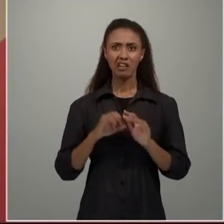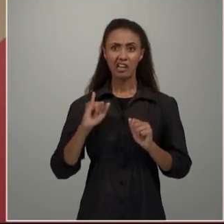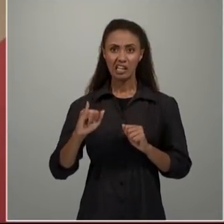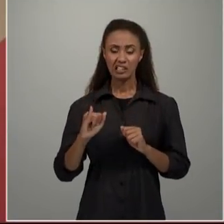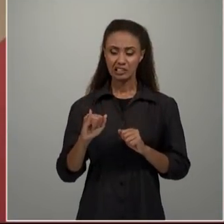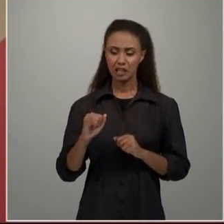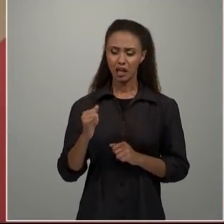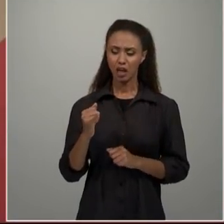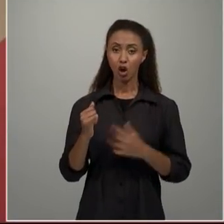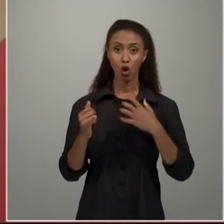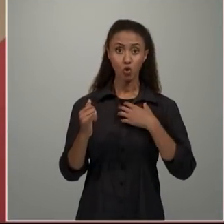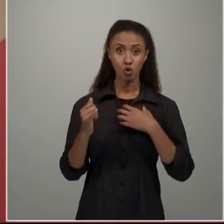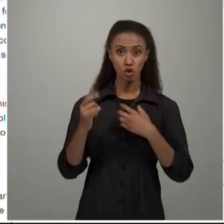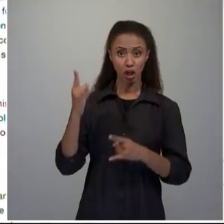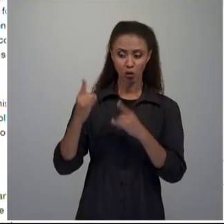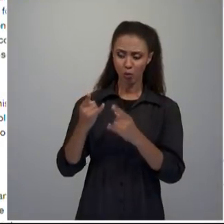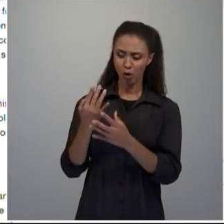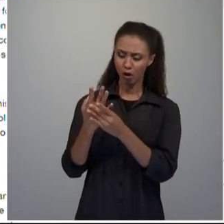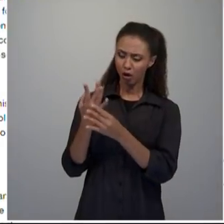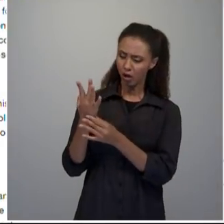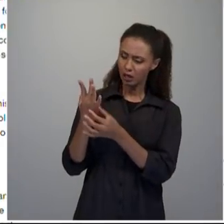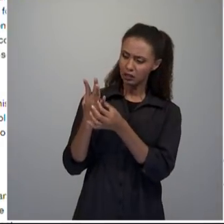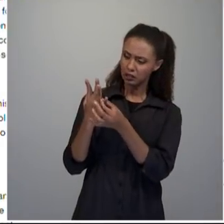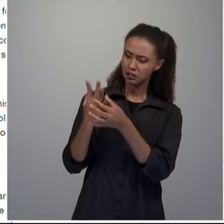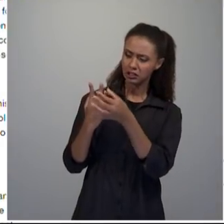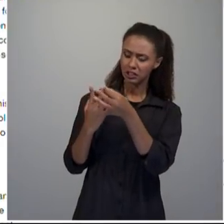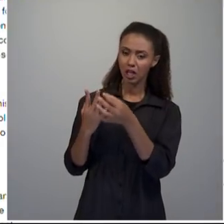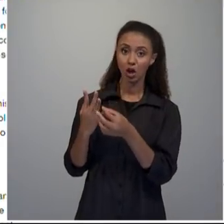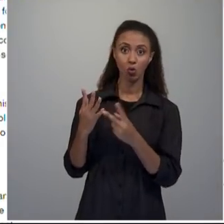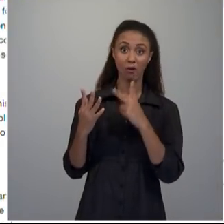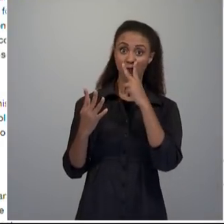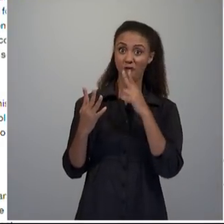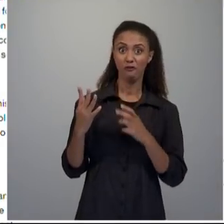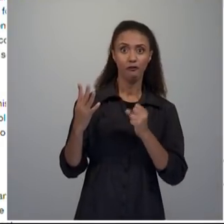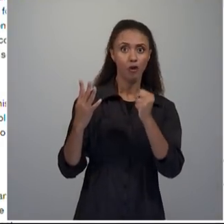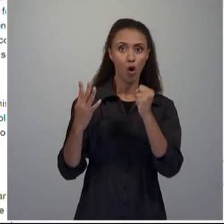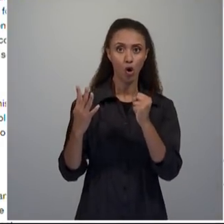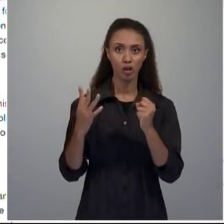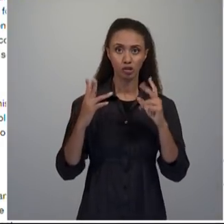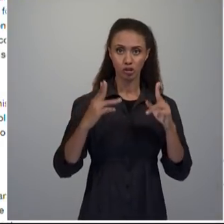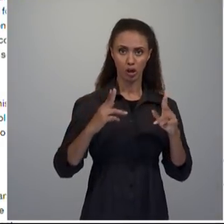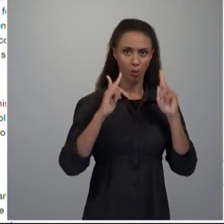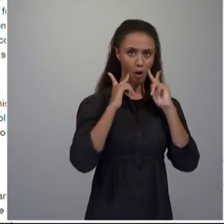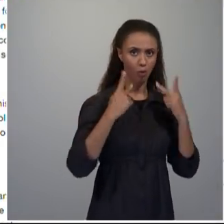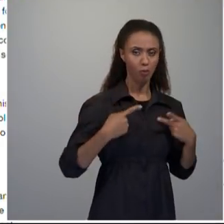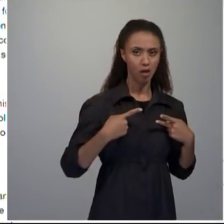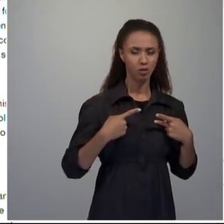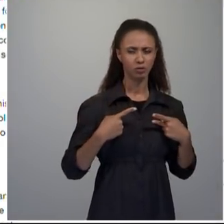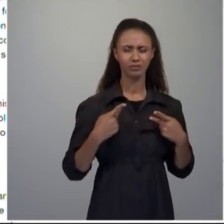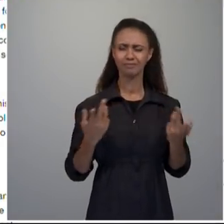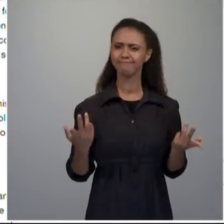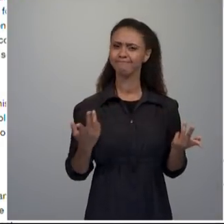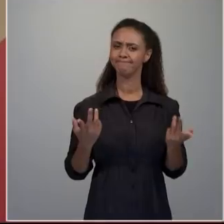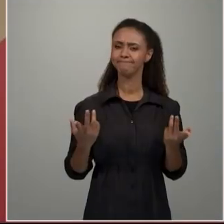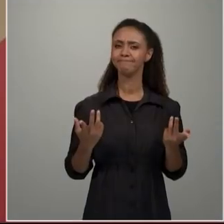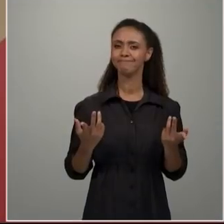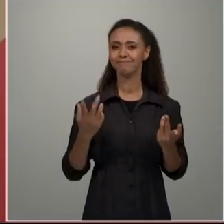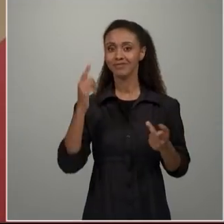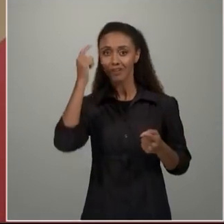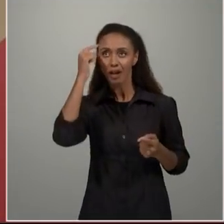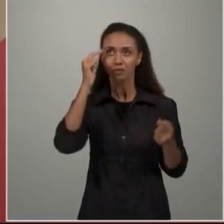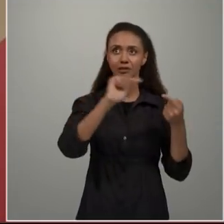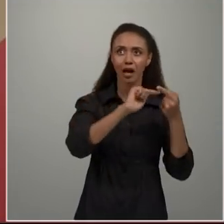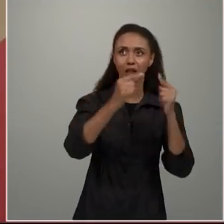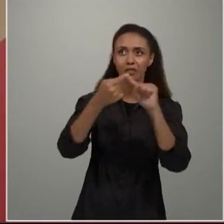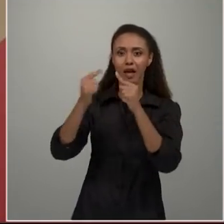forem as mãos né não são tão robustos quanto às dos humanos pois é eu fui agora quero fazer uma